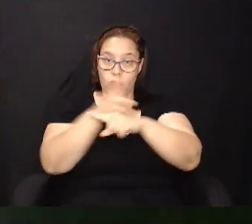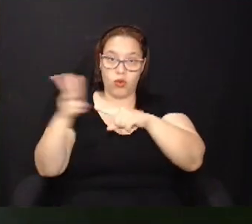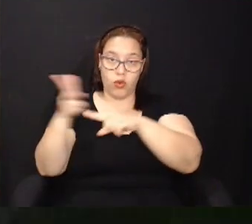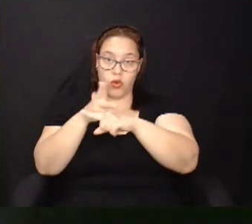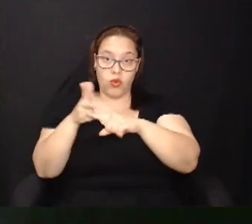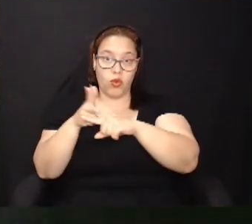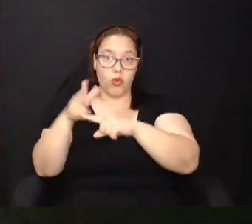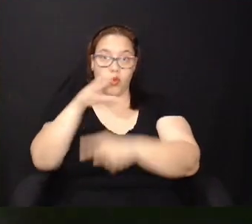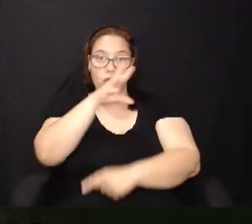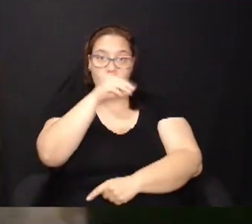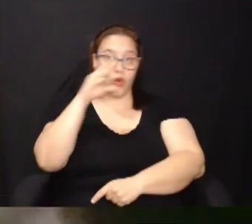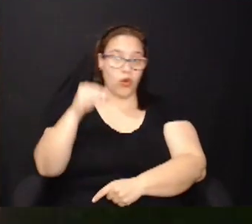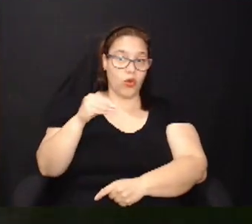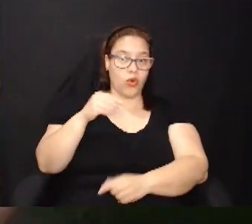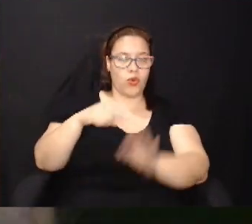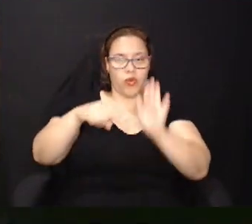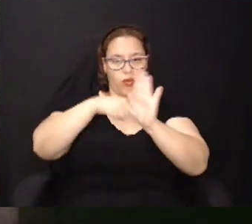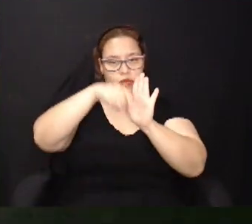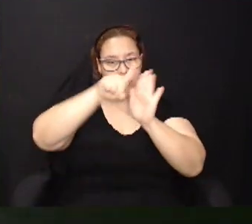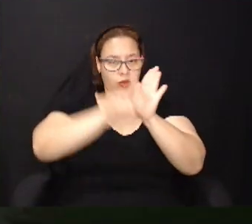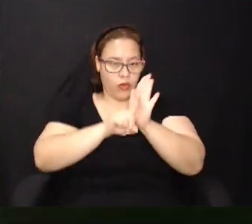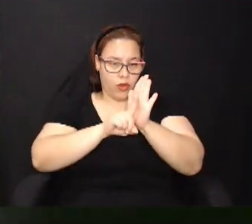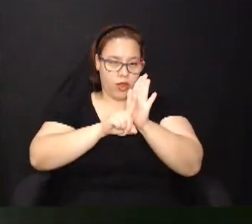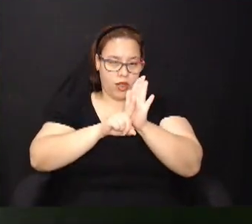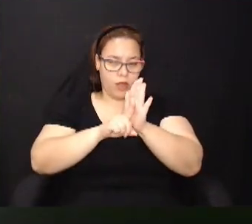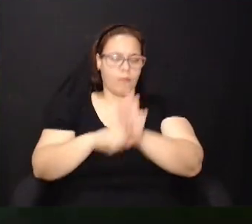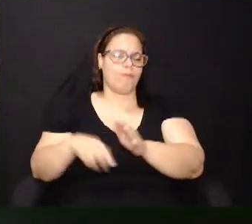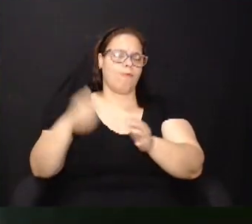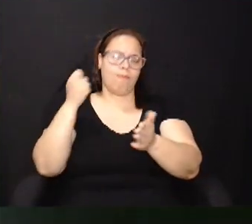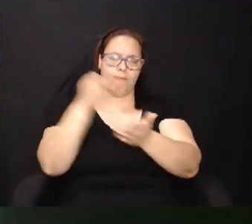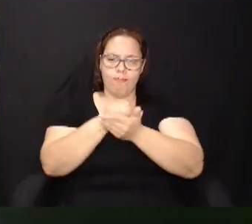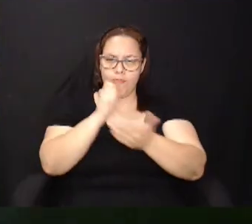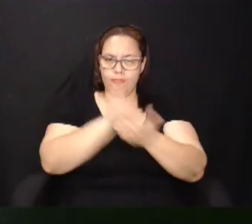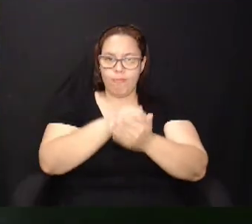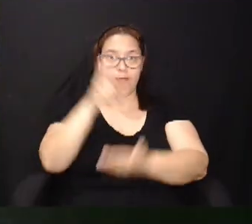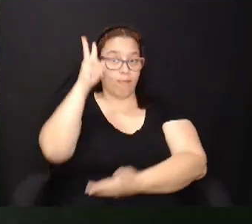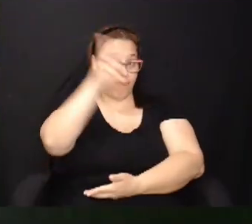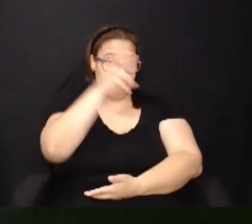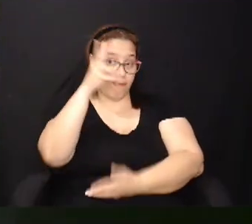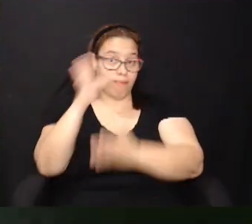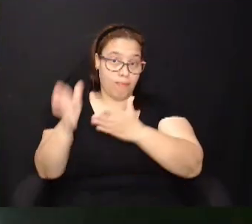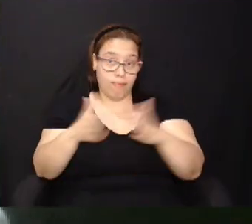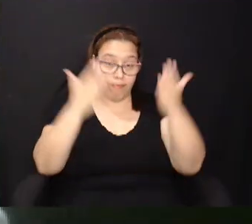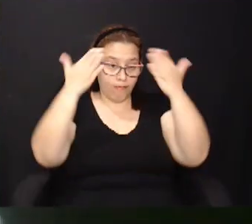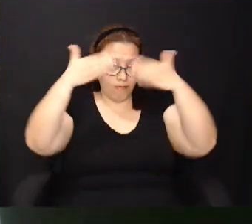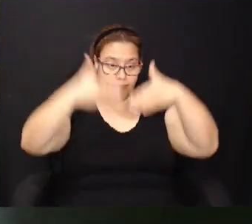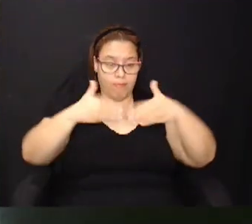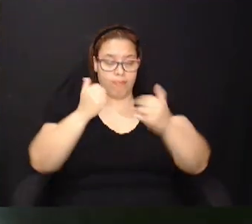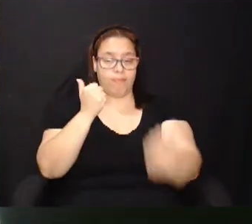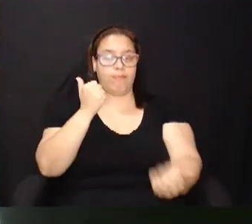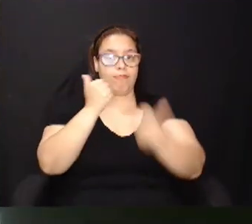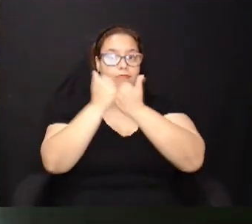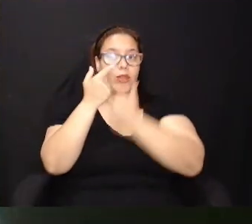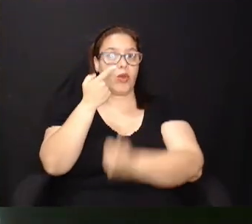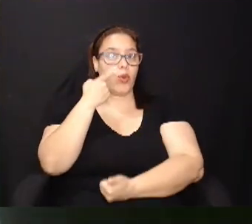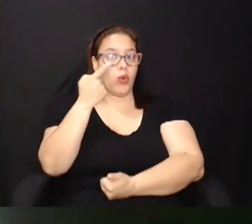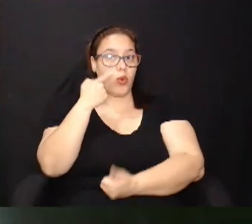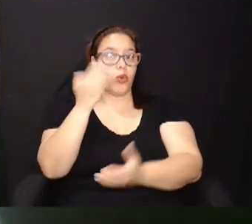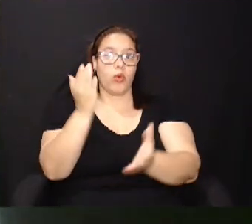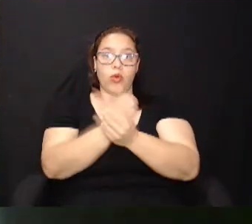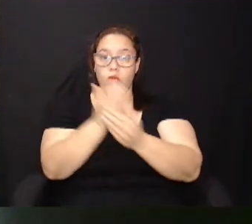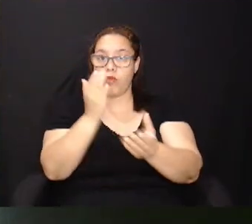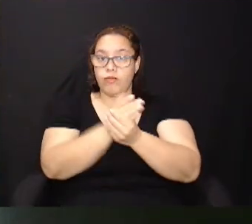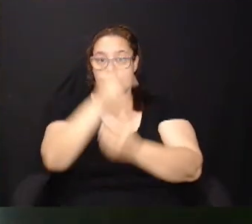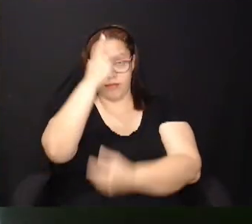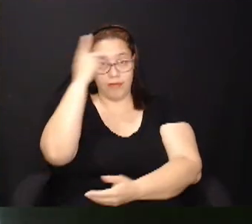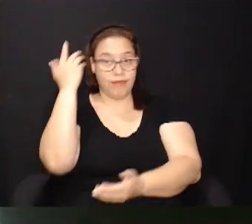esse suporte, guarda a nota fiscal de tudo que tiver que gastar, lembra de produzir provas para se defender, porque a gente vê muito em processos as pessoas